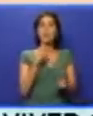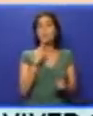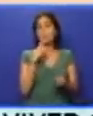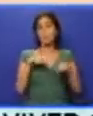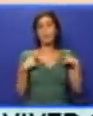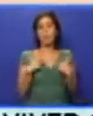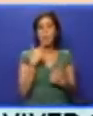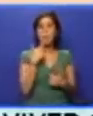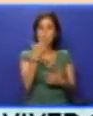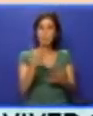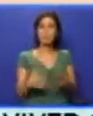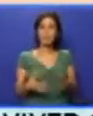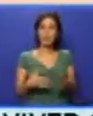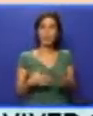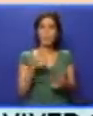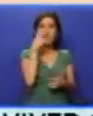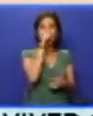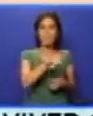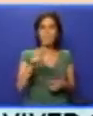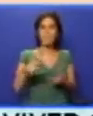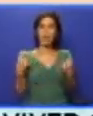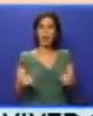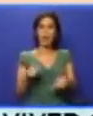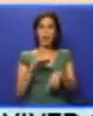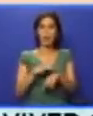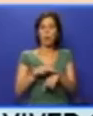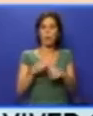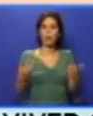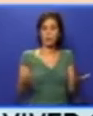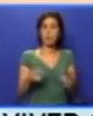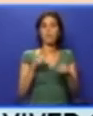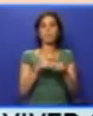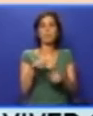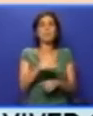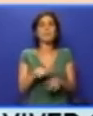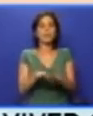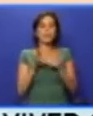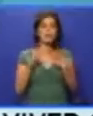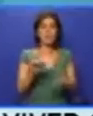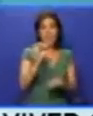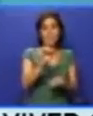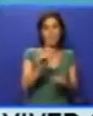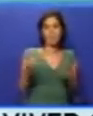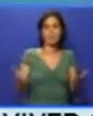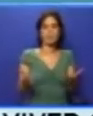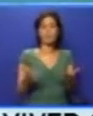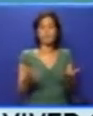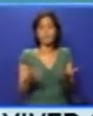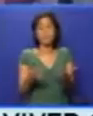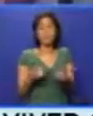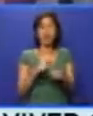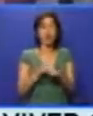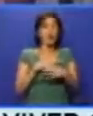percebeu que há, que as pessoas que têm esta doença passam por situações como a sua, relativamente ao